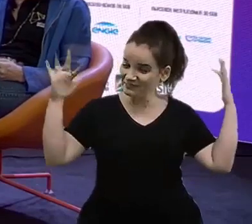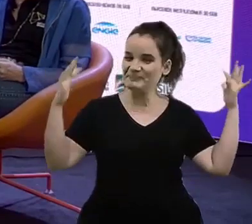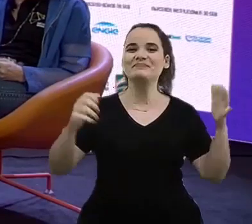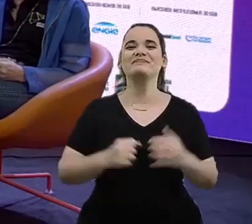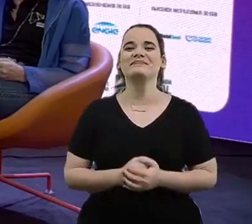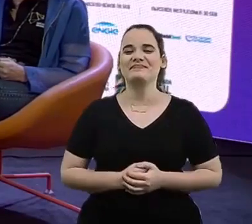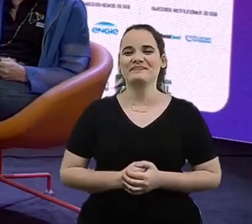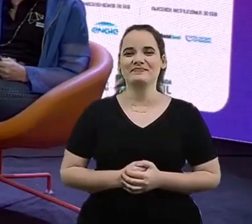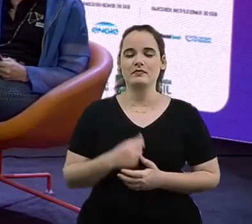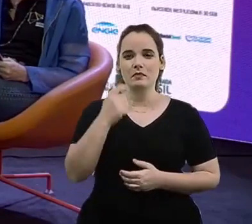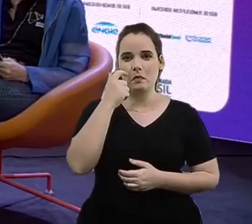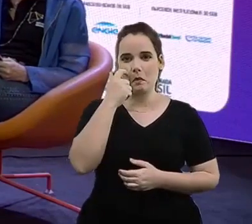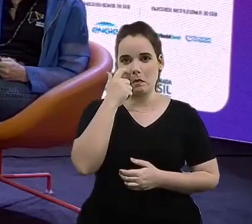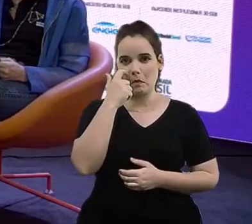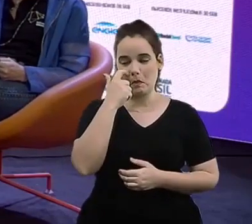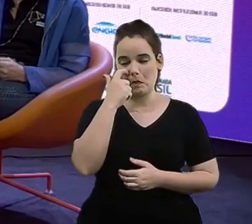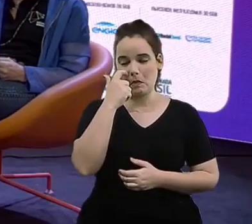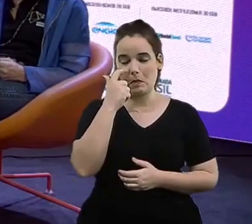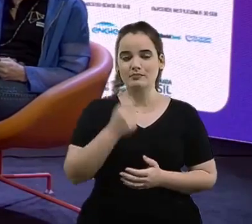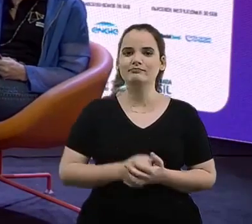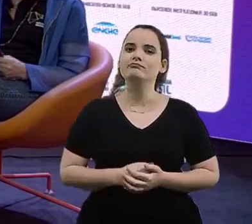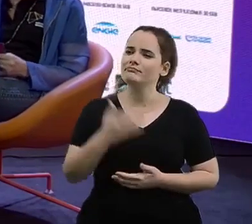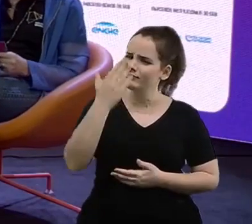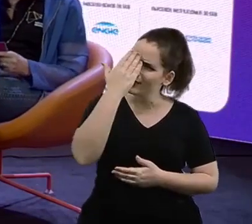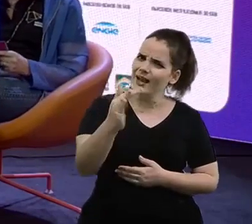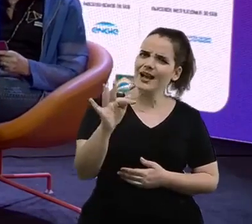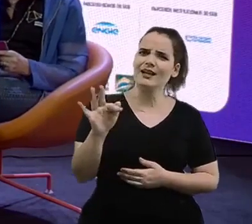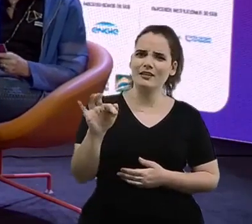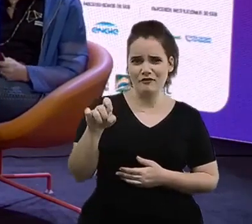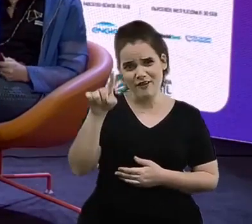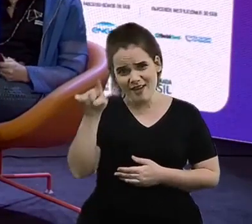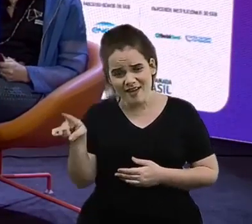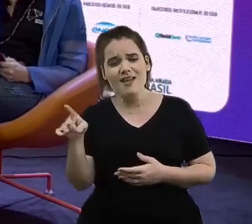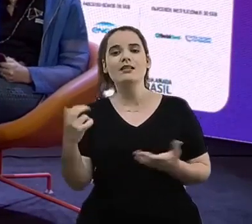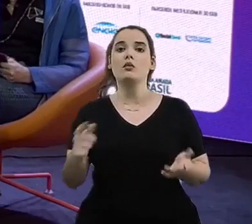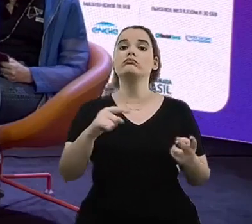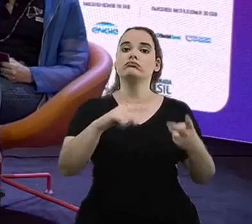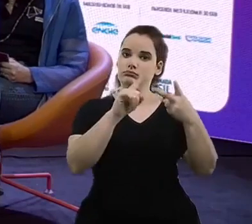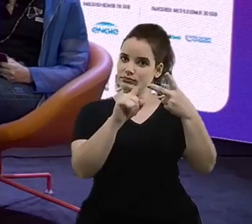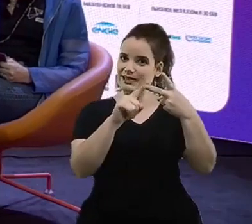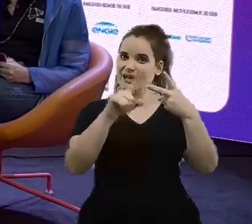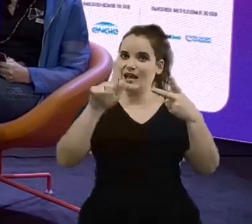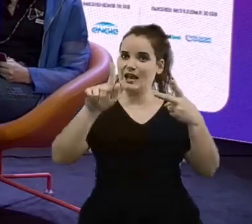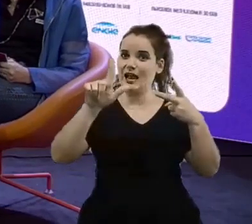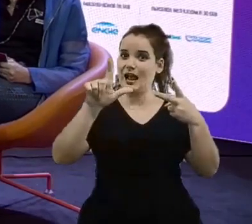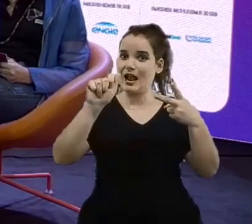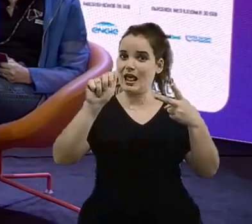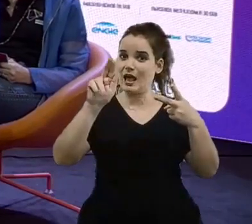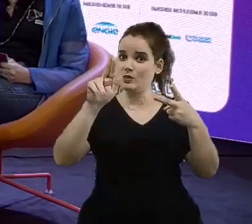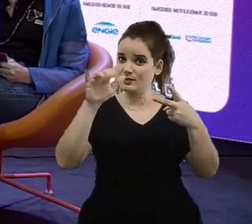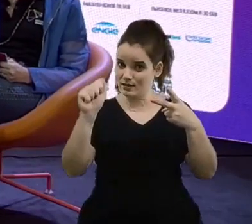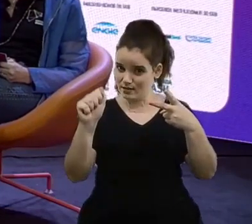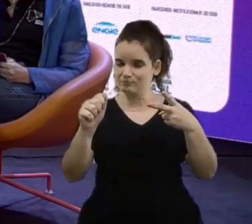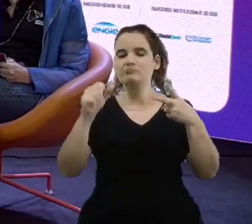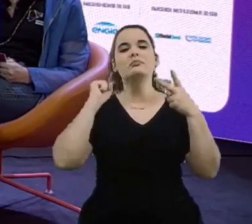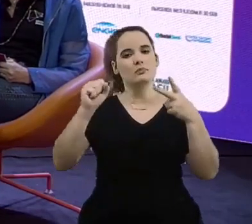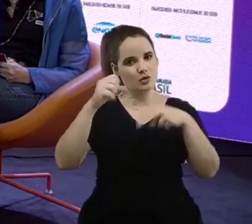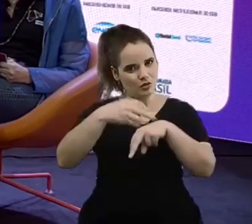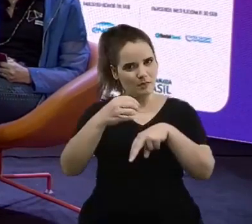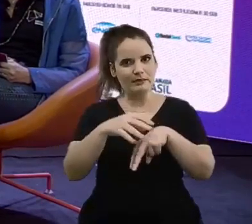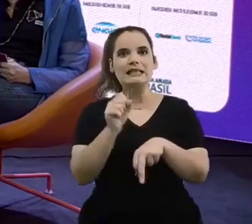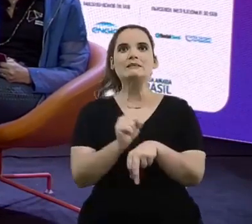Obrigado, Fê. Agora vamos com os comentários da Glaucia e depois para o Leandro. Pessoal, não precisa esperar eu falar para vocês falarem,